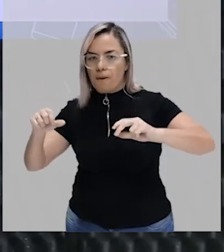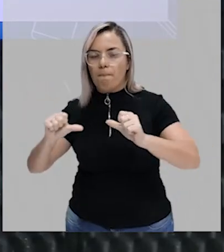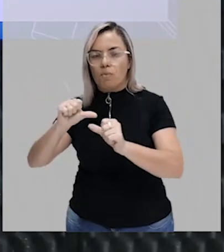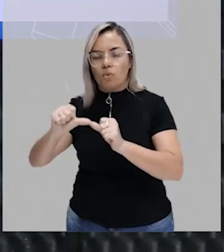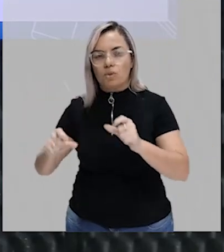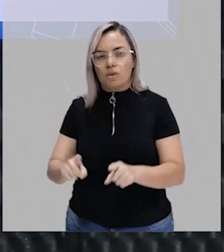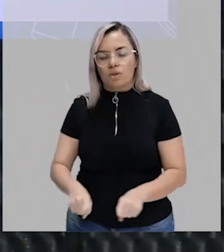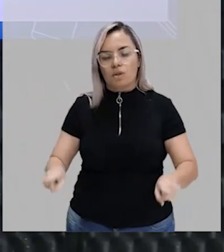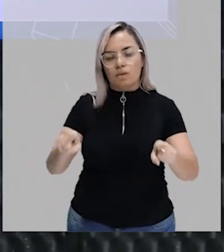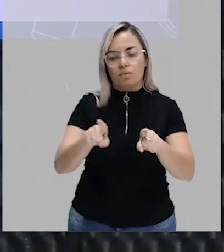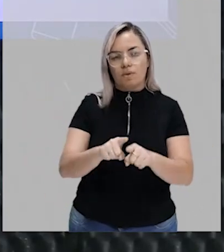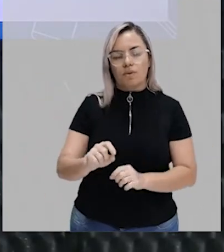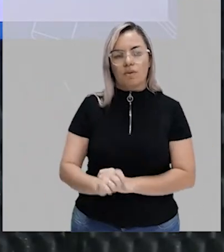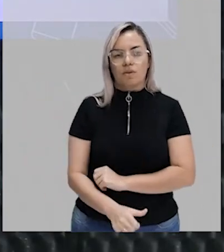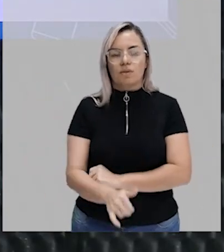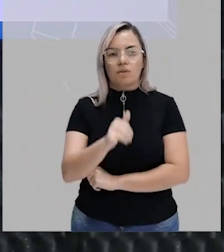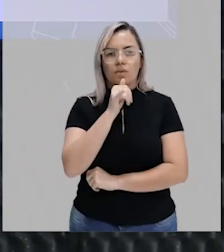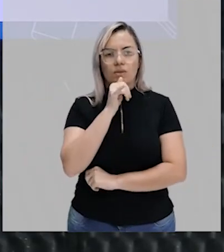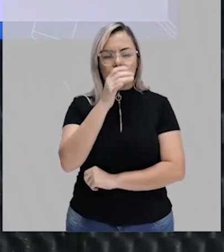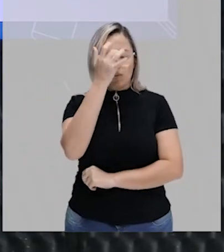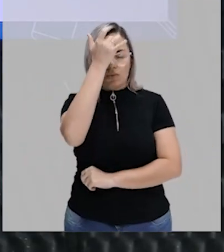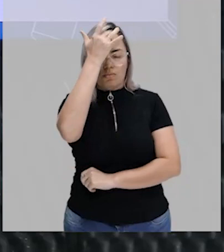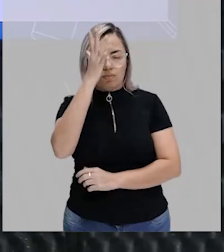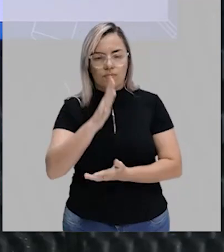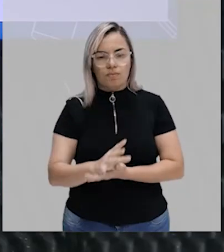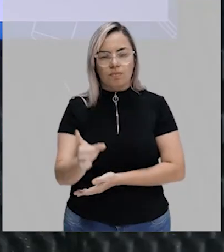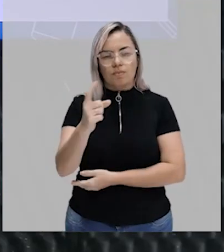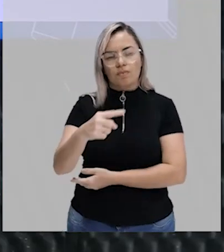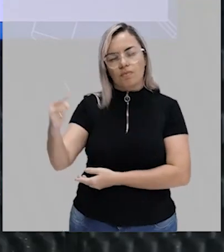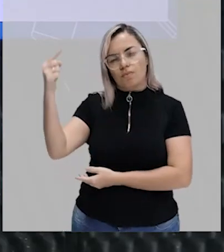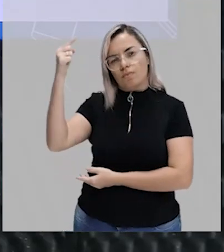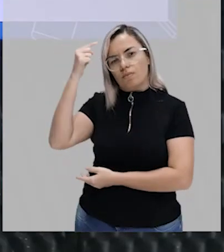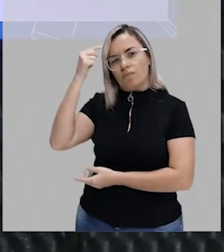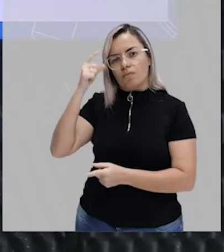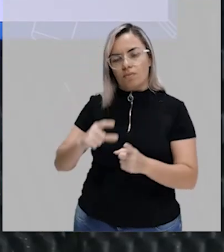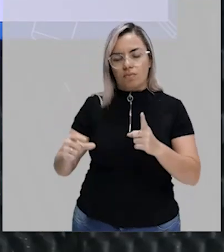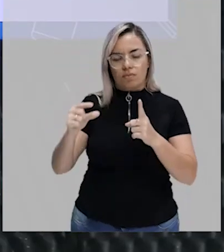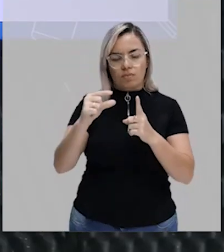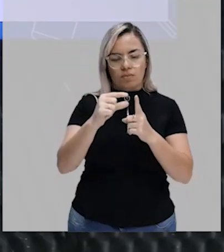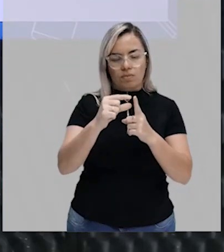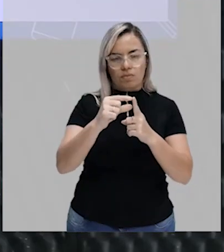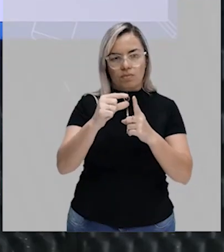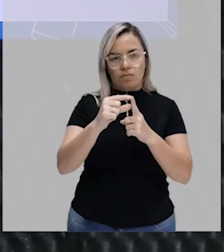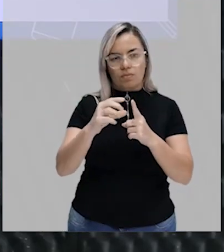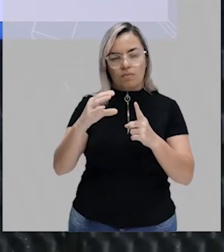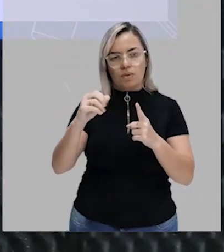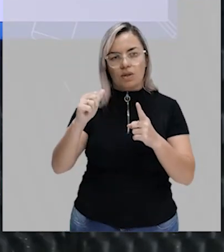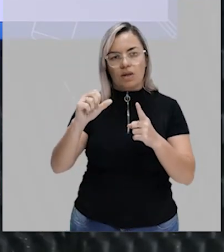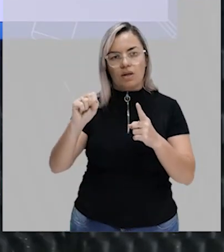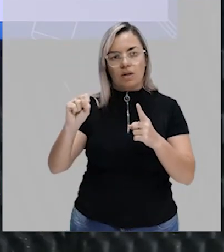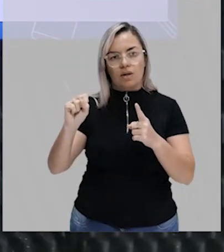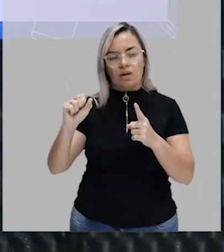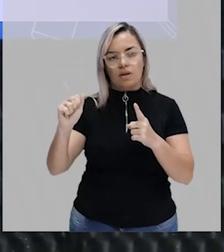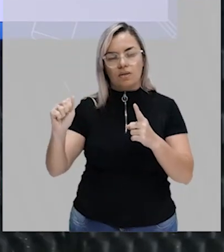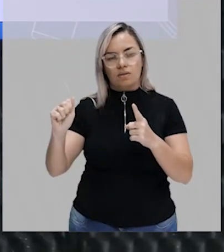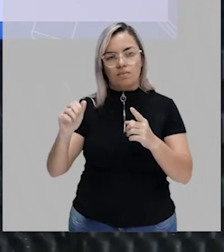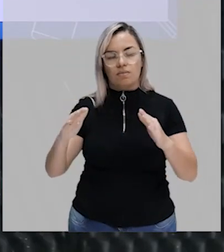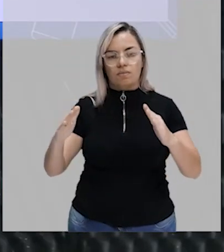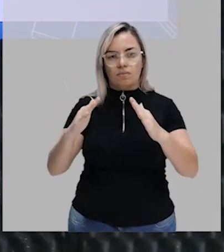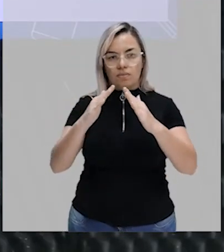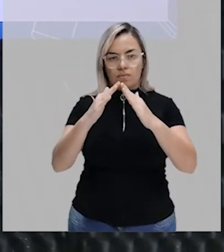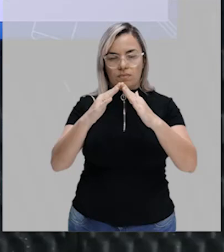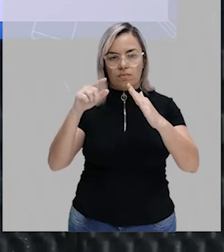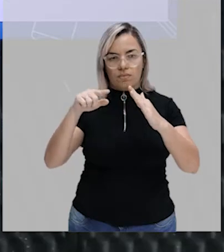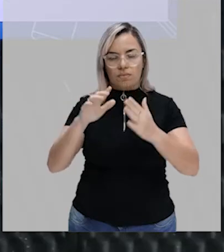mais fácil para vocês. Imagina que eu tenho a palavra casa. Você sabe que para eu ter